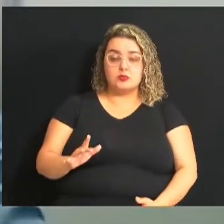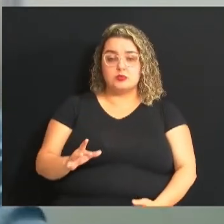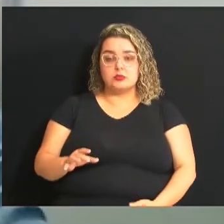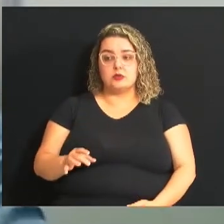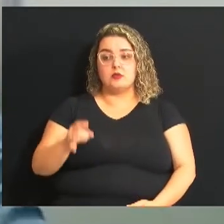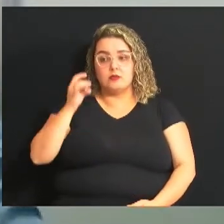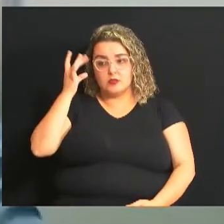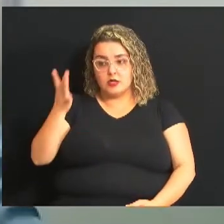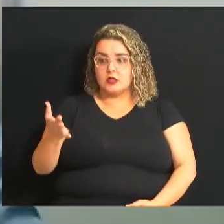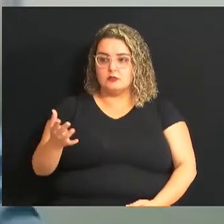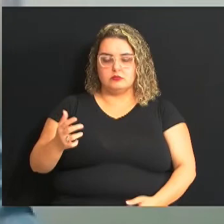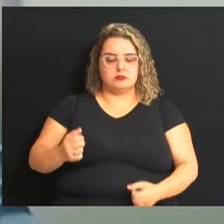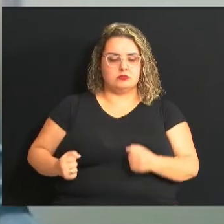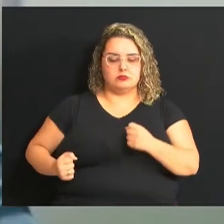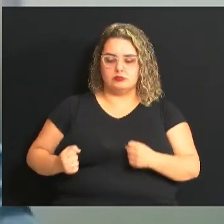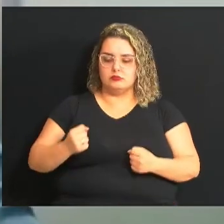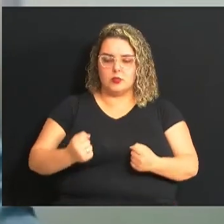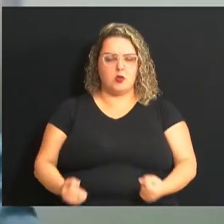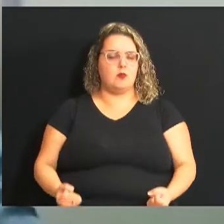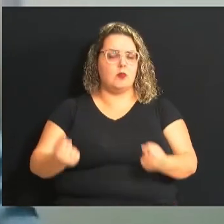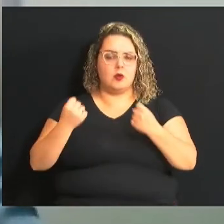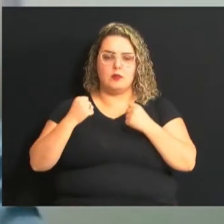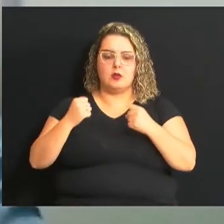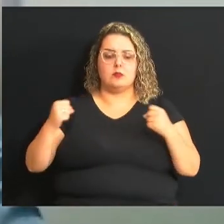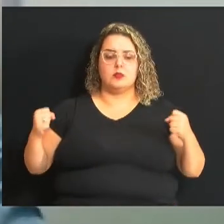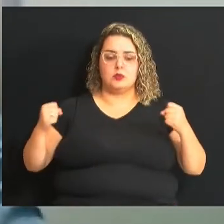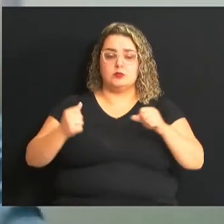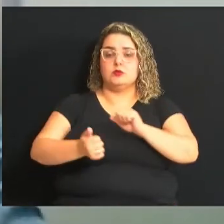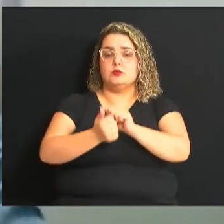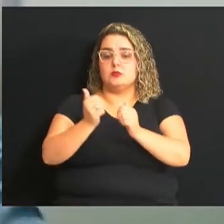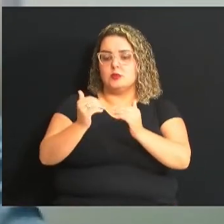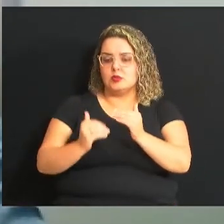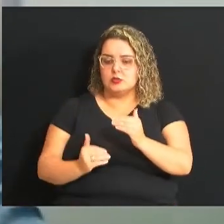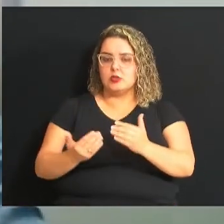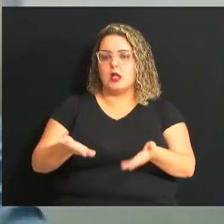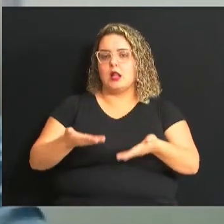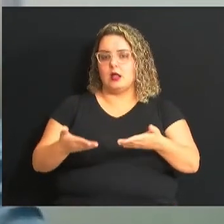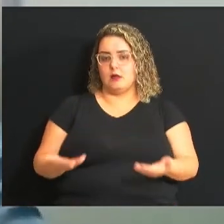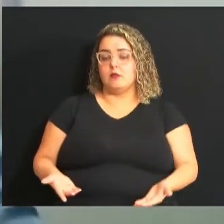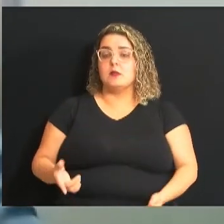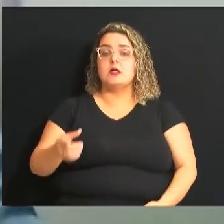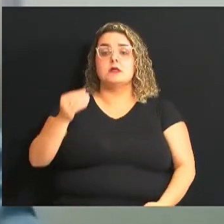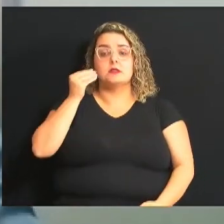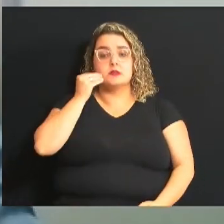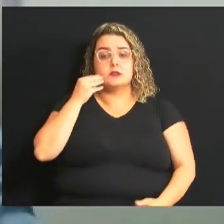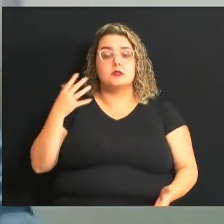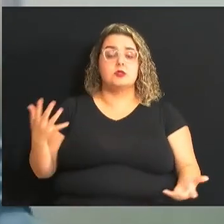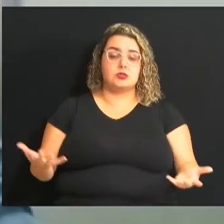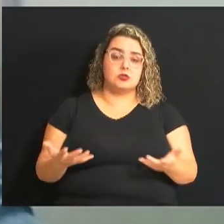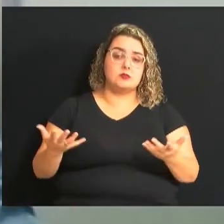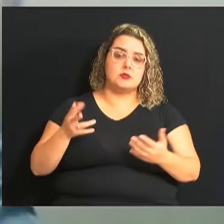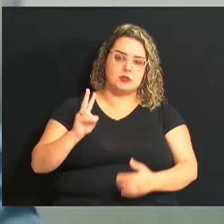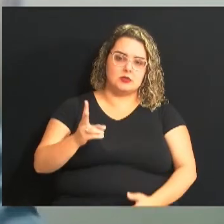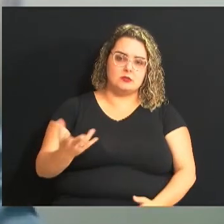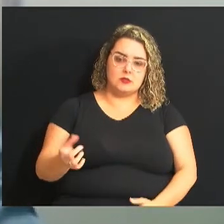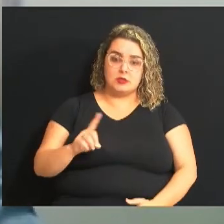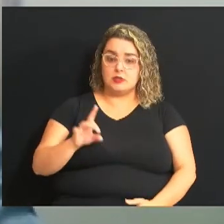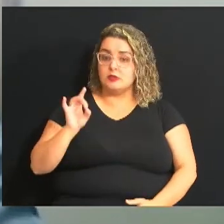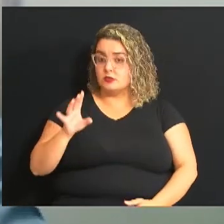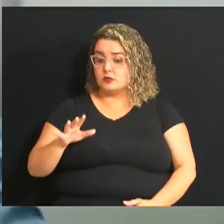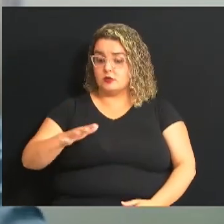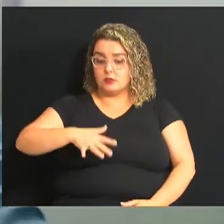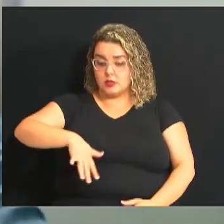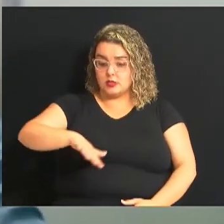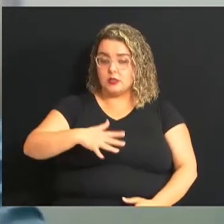Seja caminhada, musculação, algum esporte de baixa intensidade, mas que a gente tente sempre estimular, né? E eu acho que não só para essa galera que